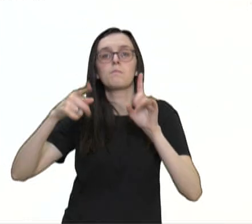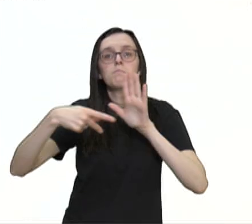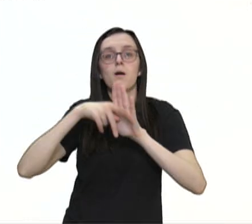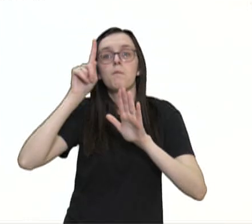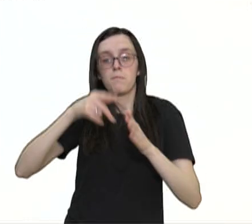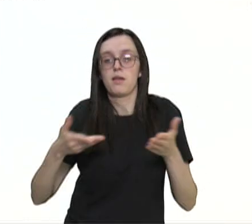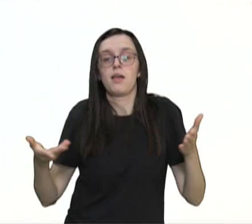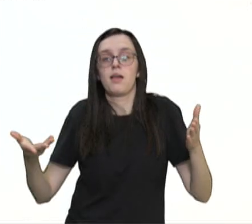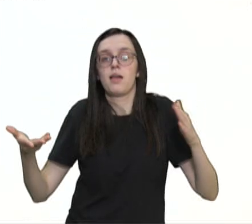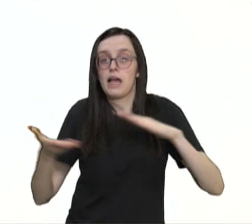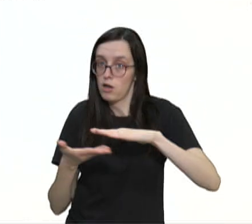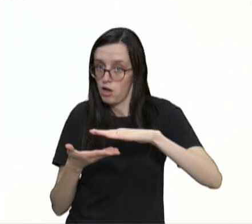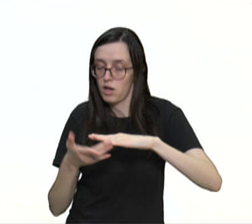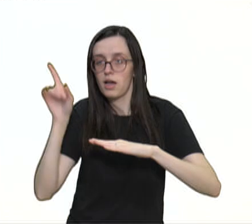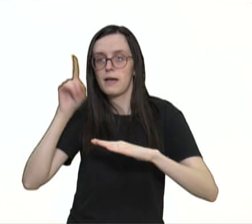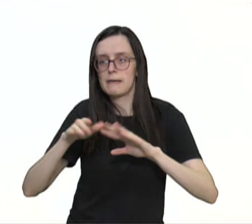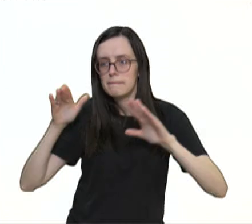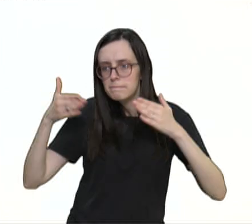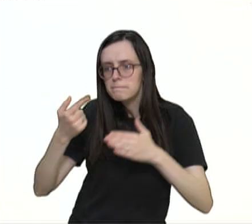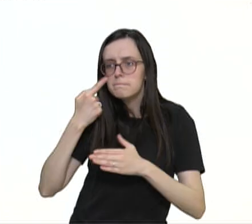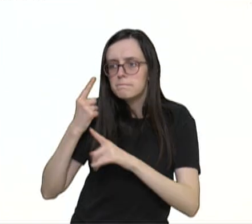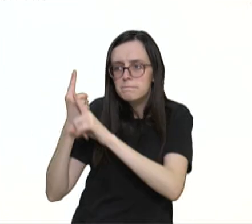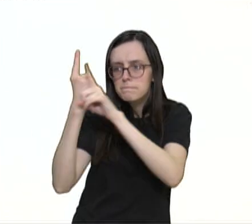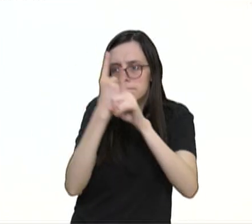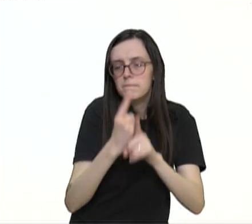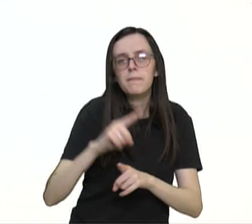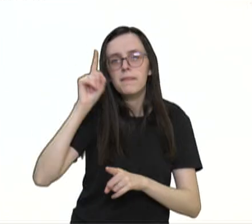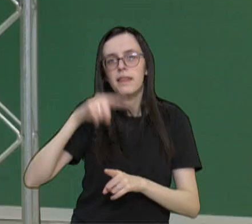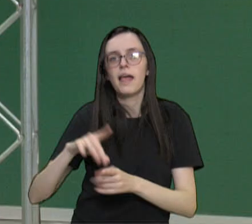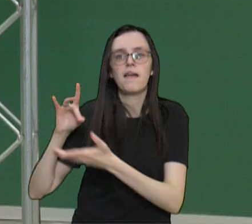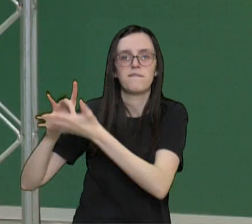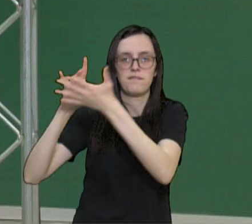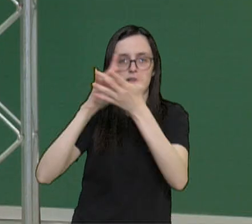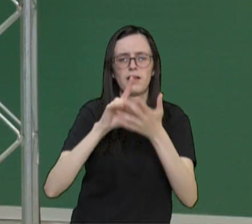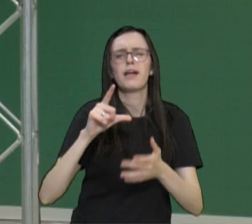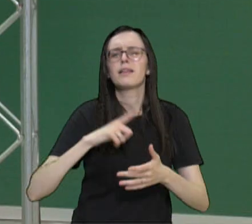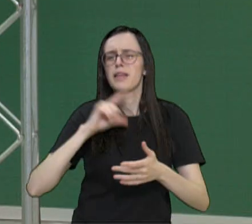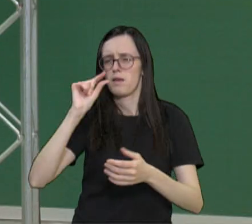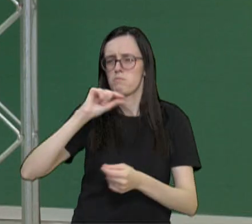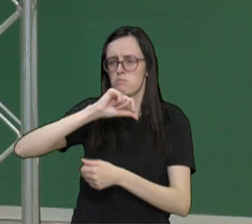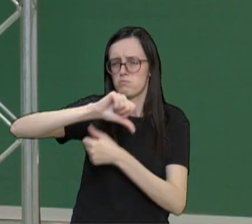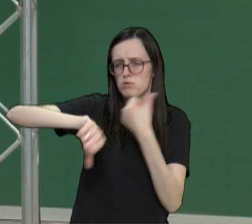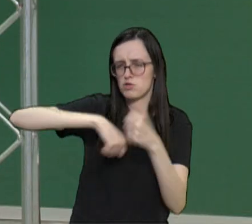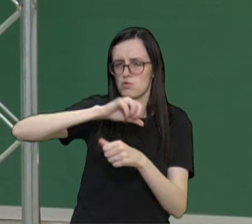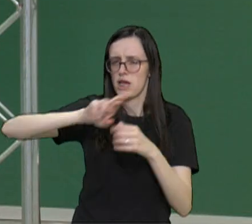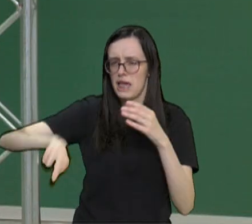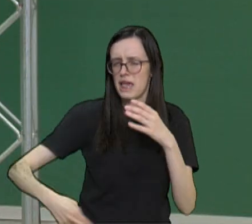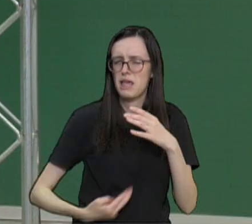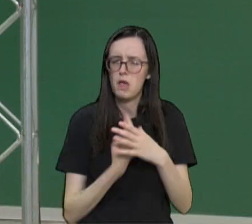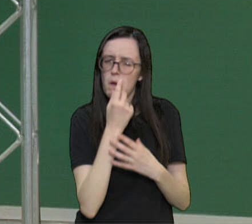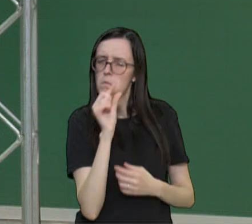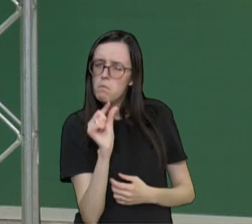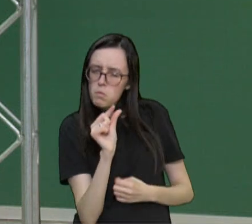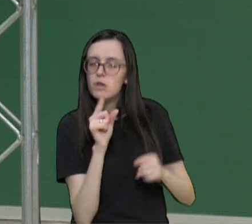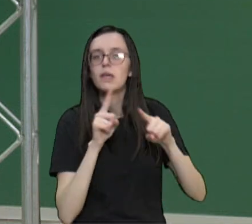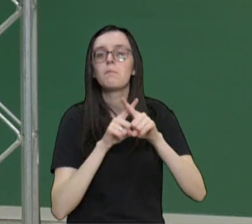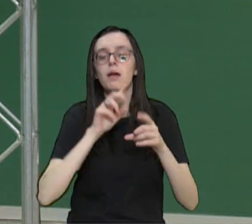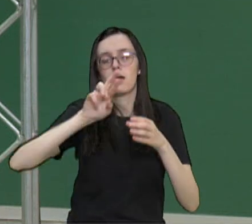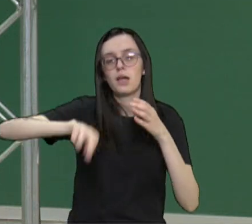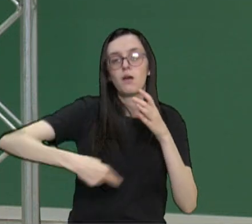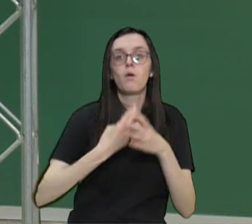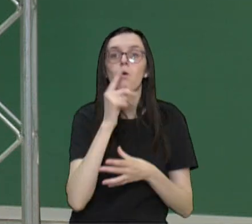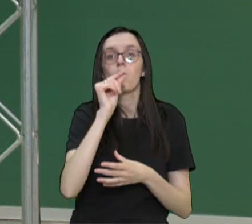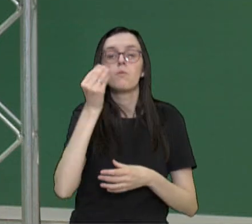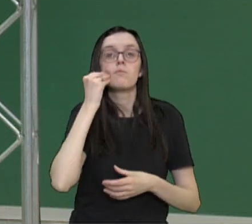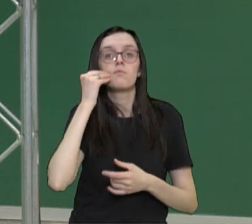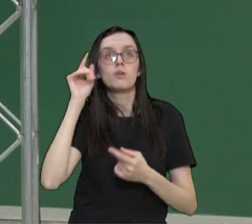contemporaneidade, segundo a veracidade dos fatos, o racionalismo. Vai ter um pouquinho de pé no Renascimento, a diferença é que o Renascimento eles